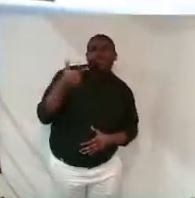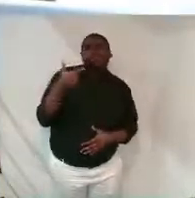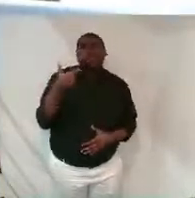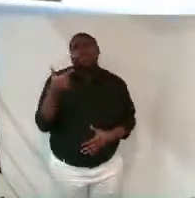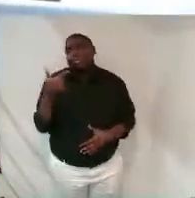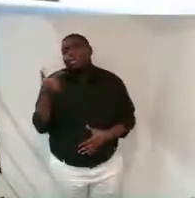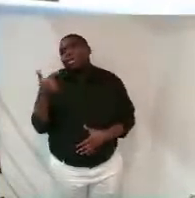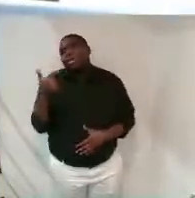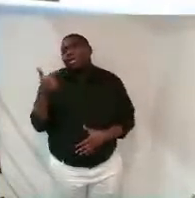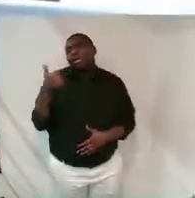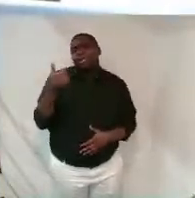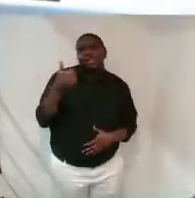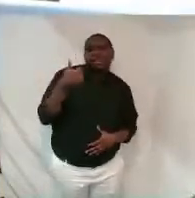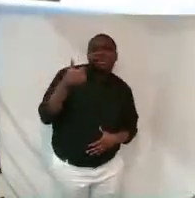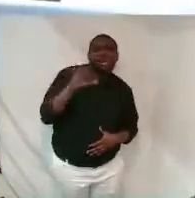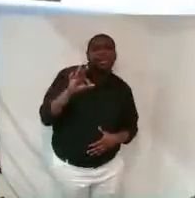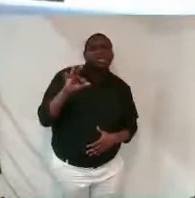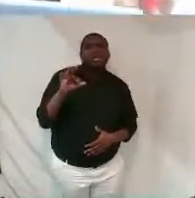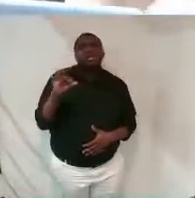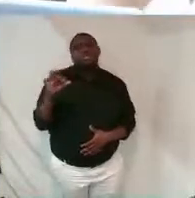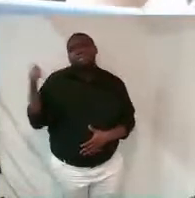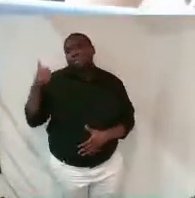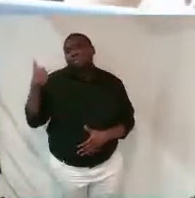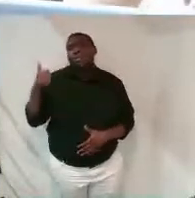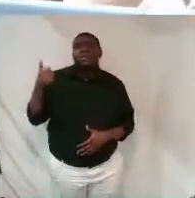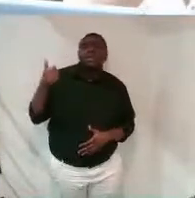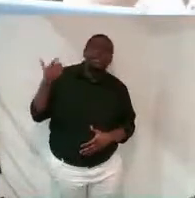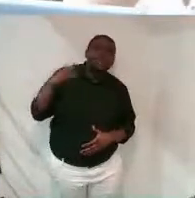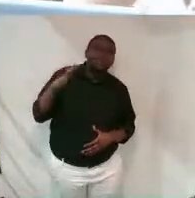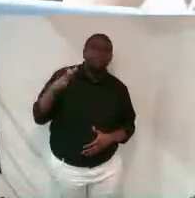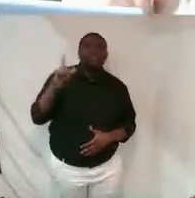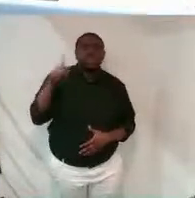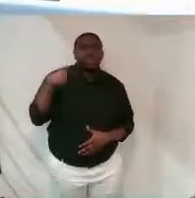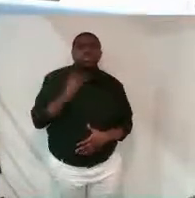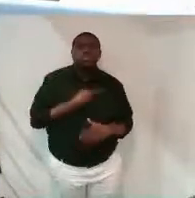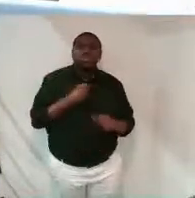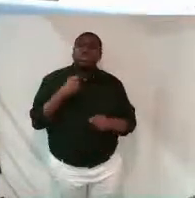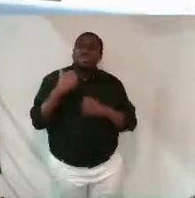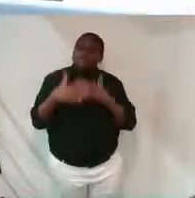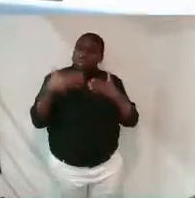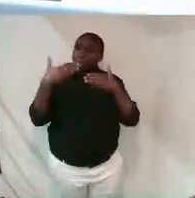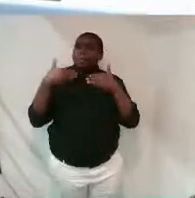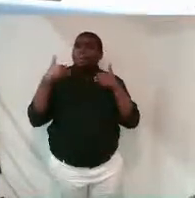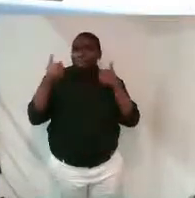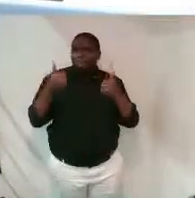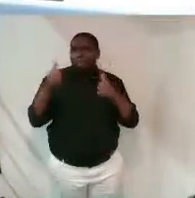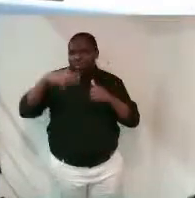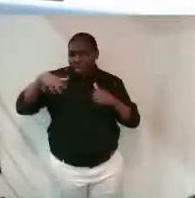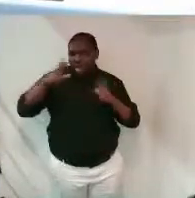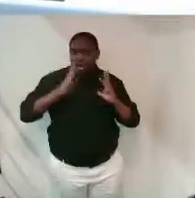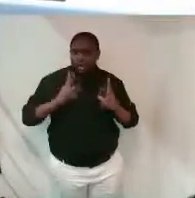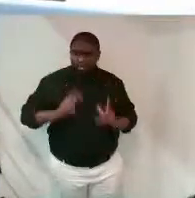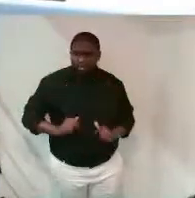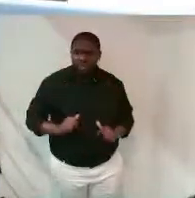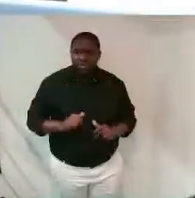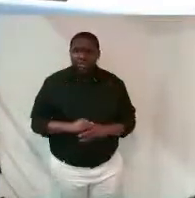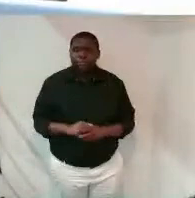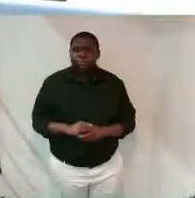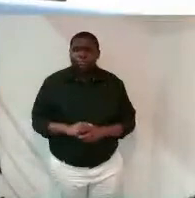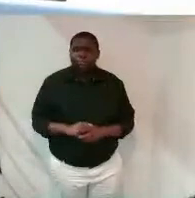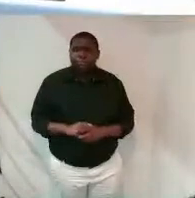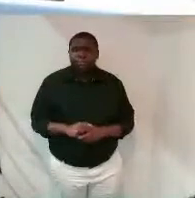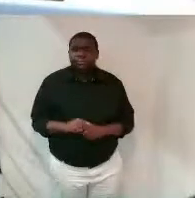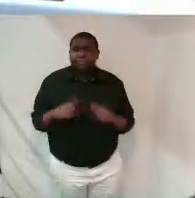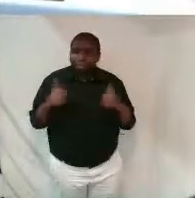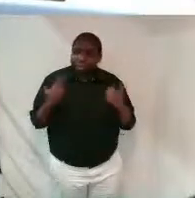mundial, nós ainda temos condições de subdesenvolvimento na parte de saneamento, principalmente na parte de resíduos sólidos. Então,